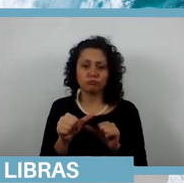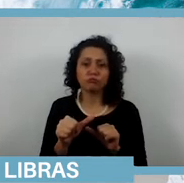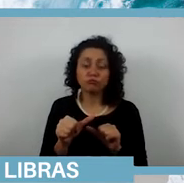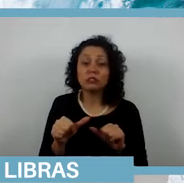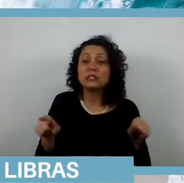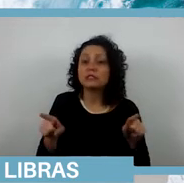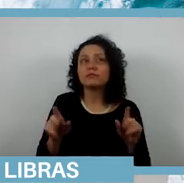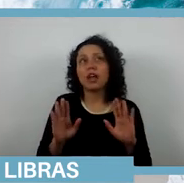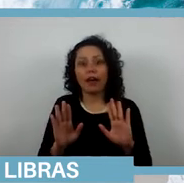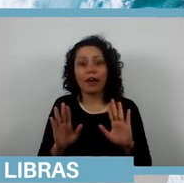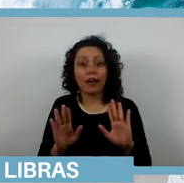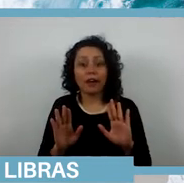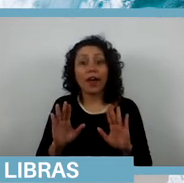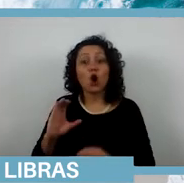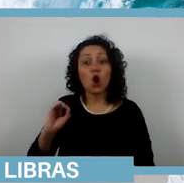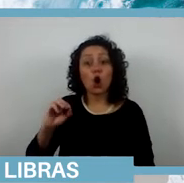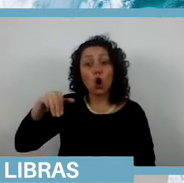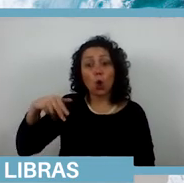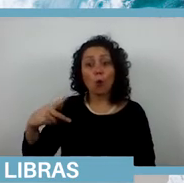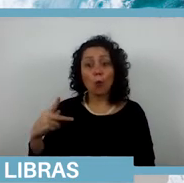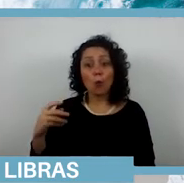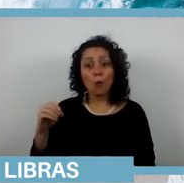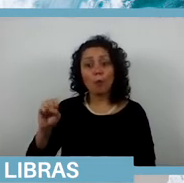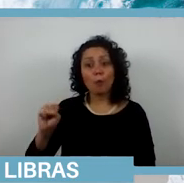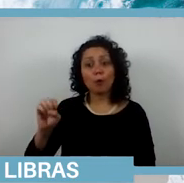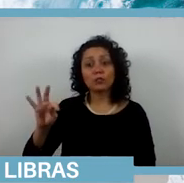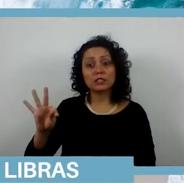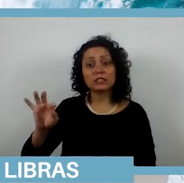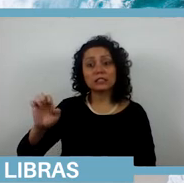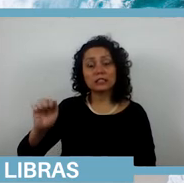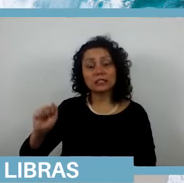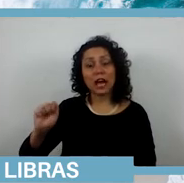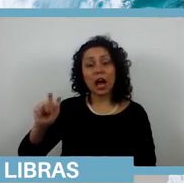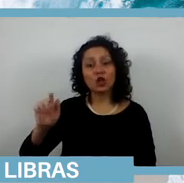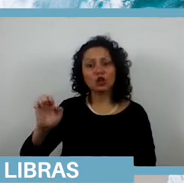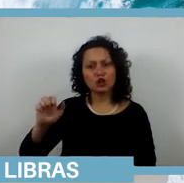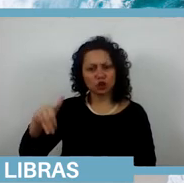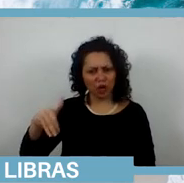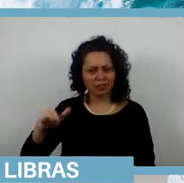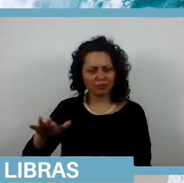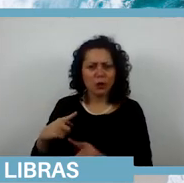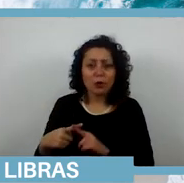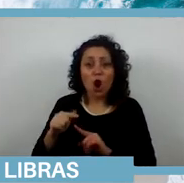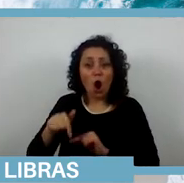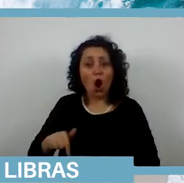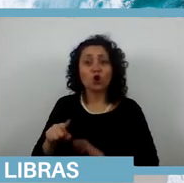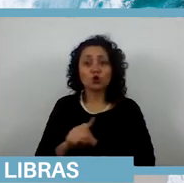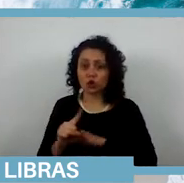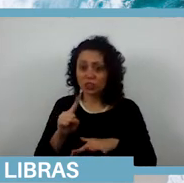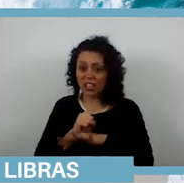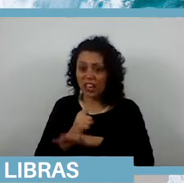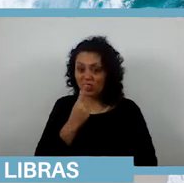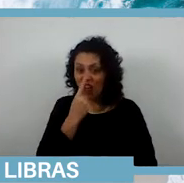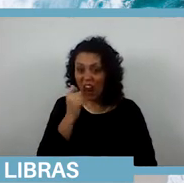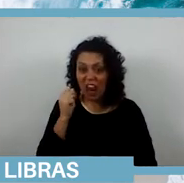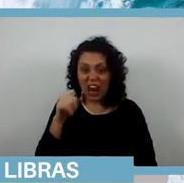só já é uma grande transformação é a compostagem de resíduos porque pensando em todo o problema do lixo que a gente tem na sociedade hoje que é